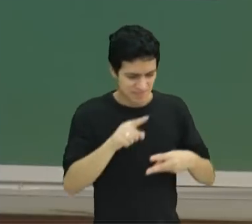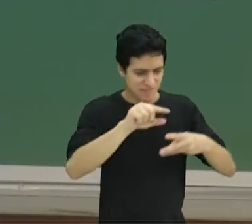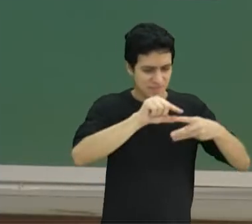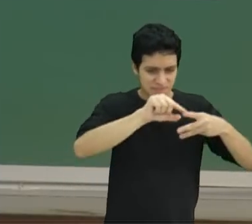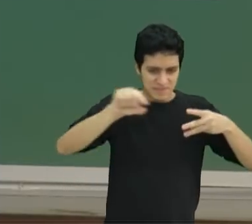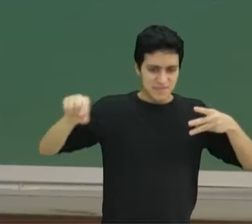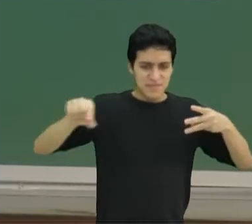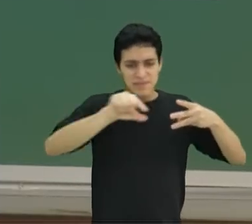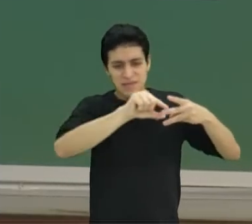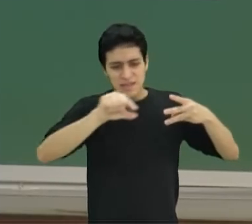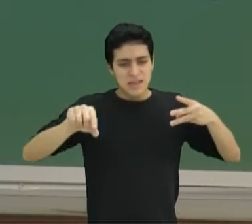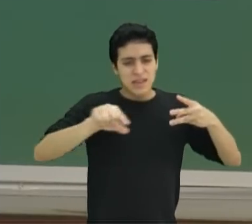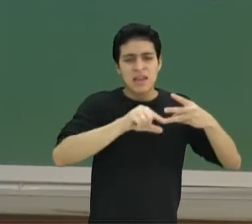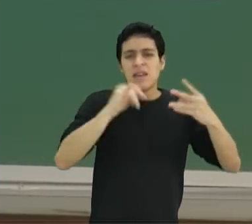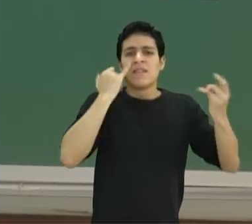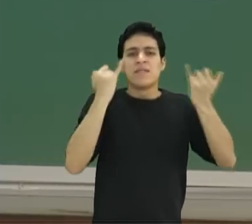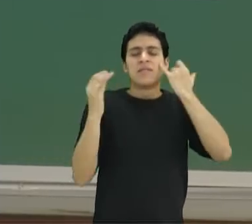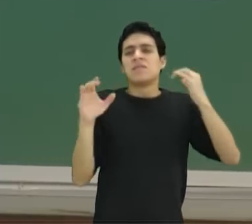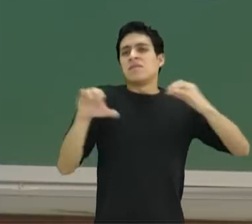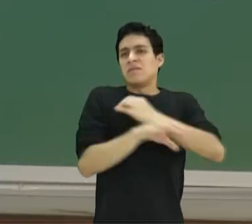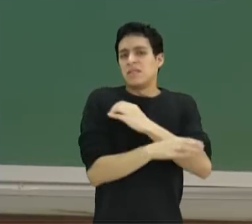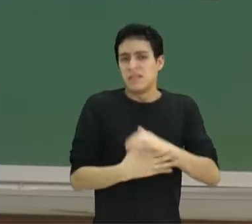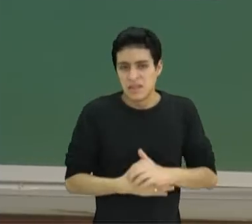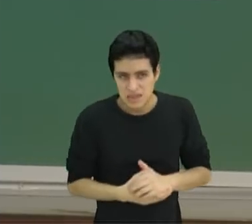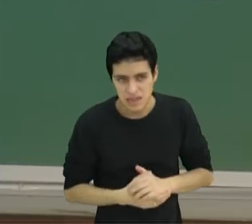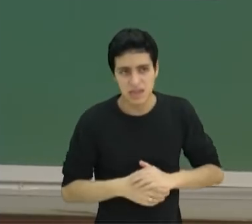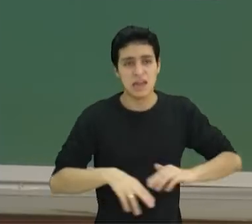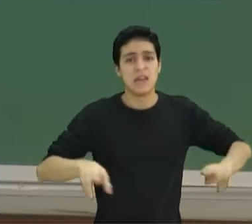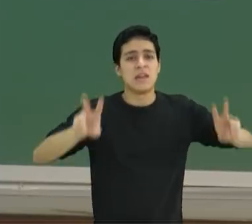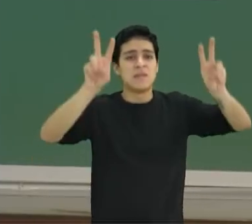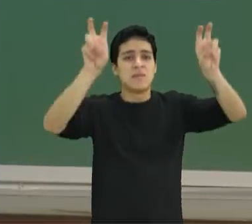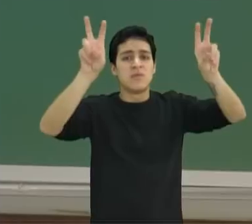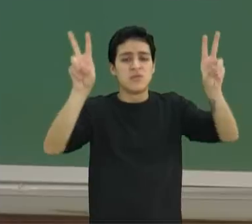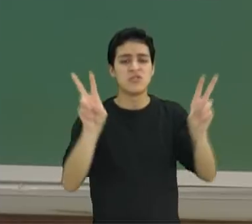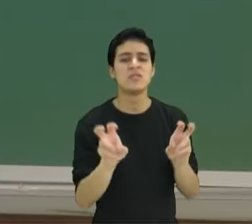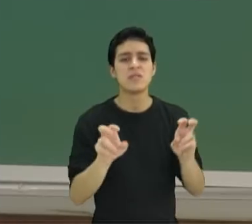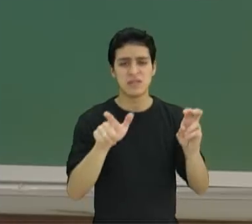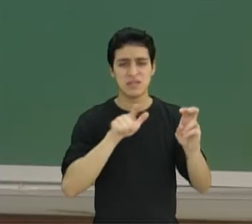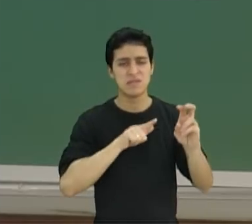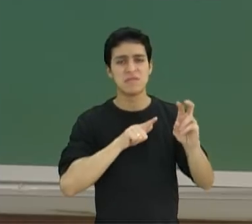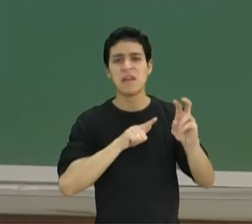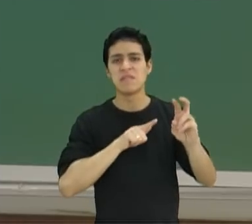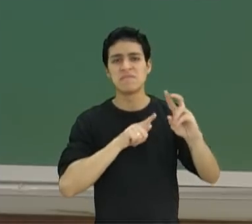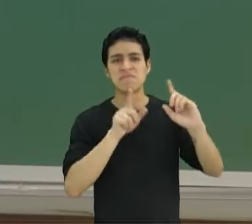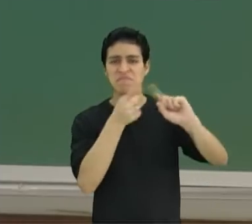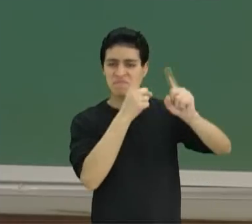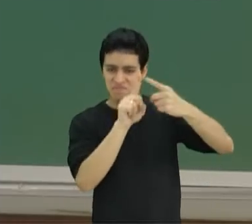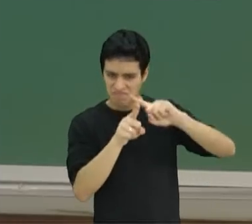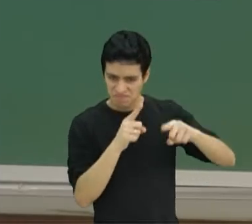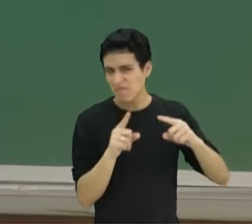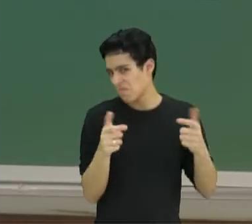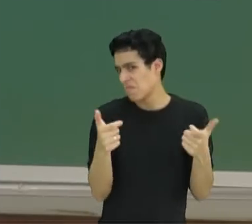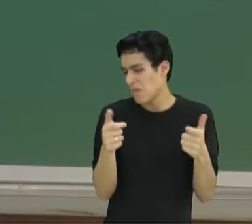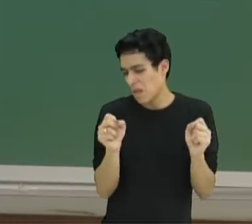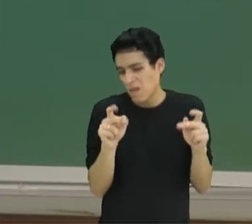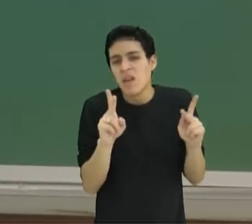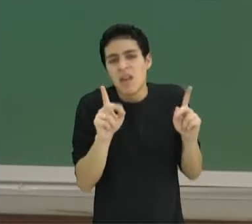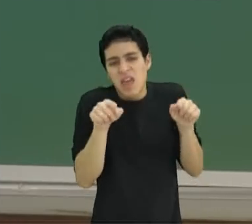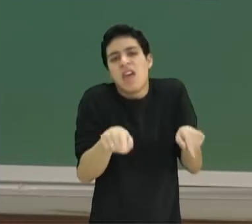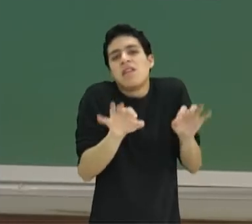bastante informação. O título e o subtítulo eles têm uma relação. Claro que o subtítulo sempre tem essa função